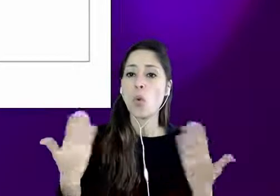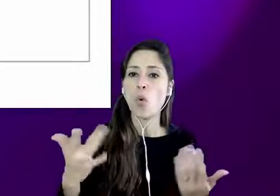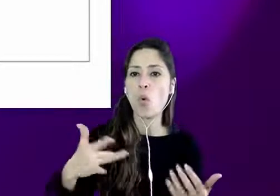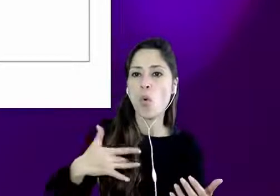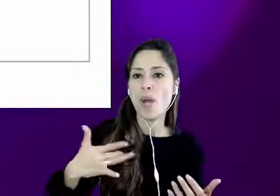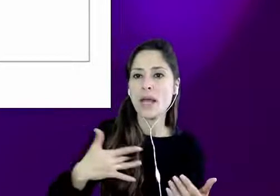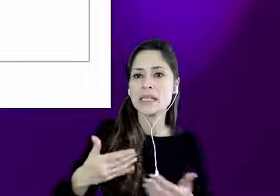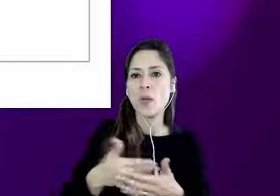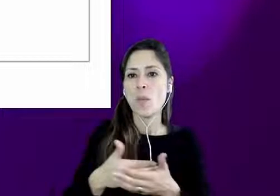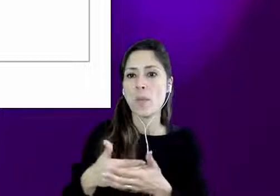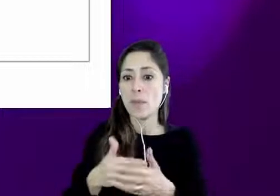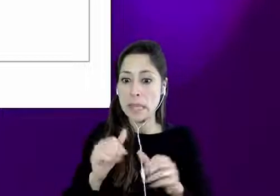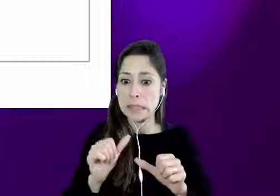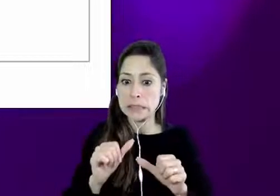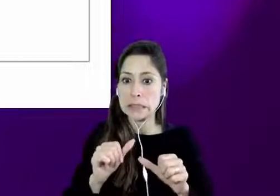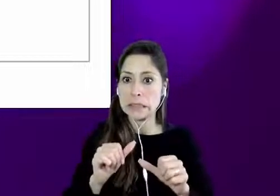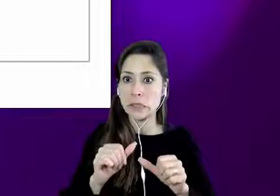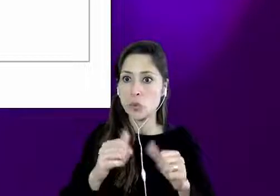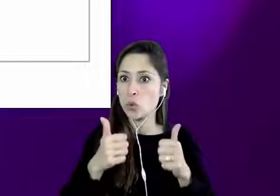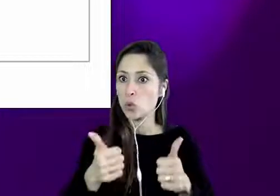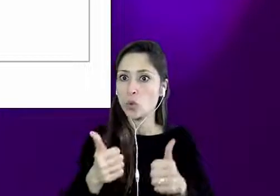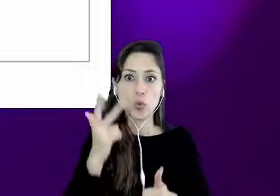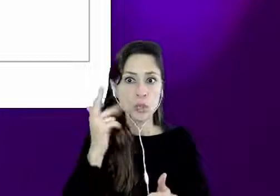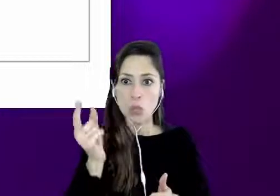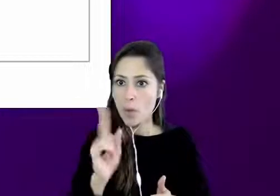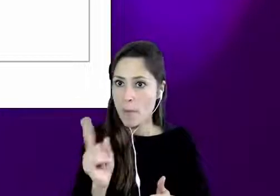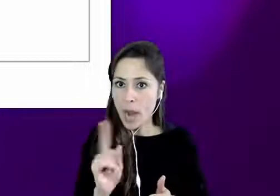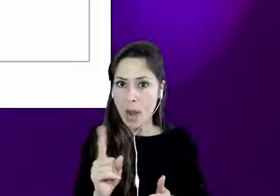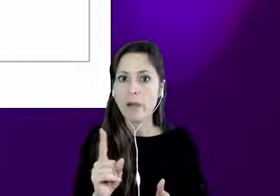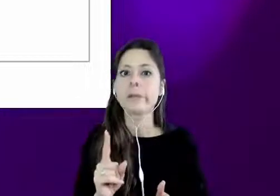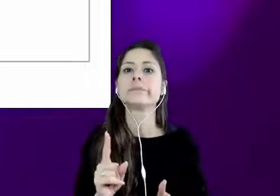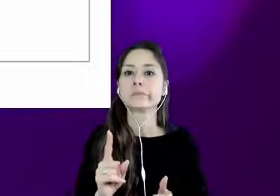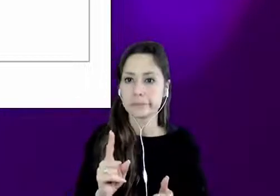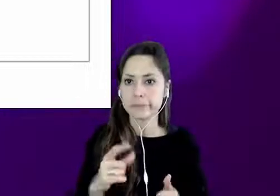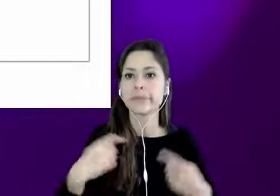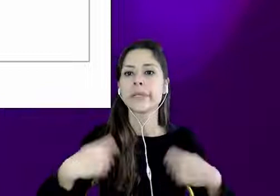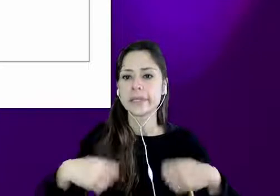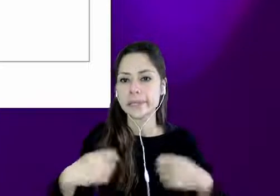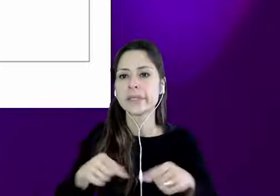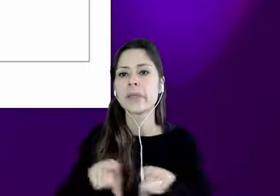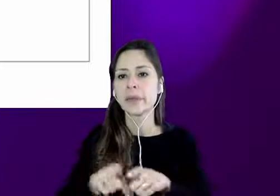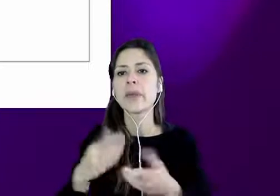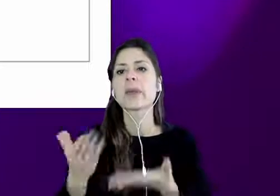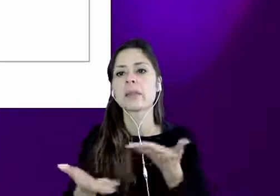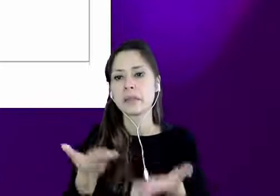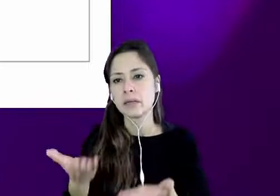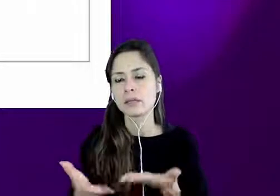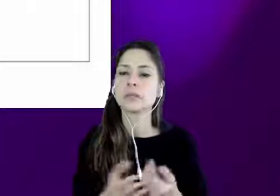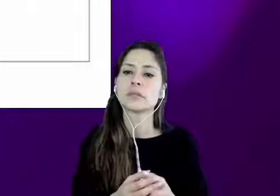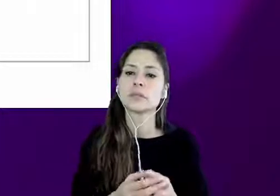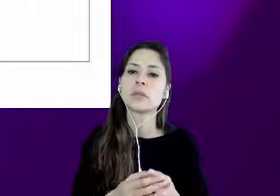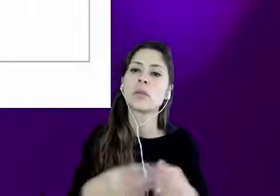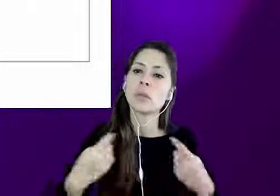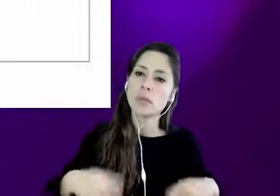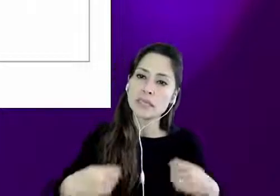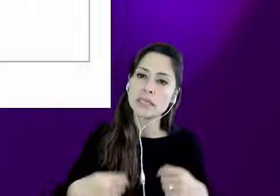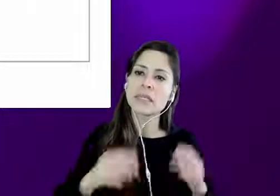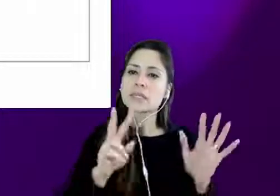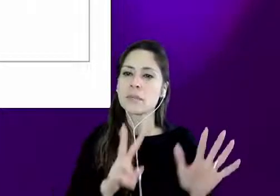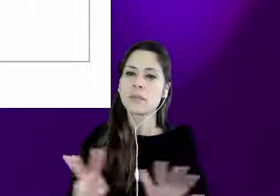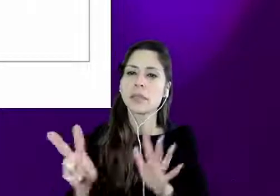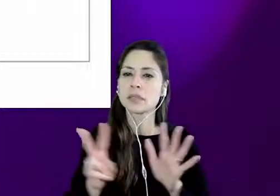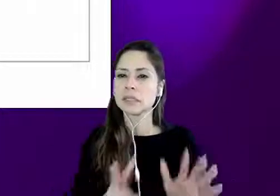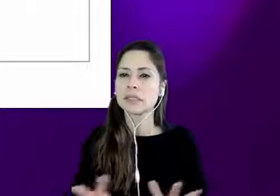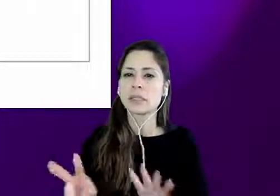exames forem negativos, é necessário orientar a medida mensal e semanal da pressão arterial, sinais de alarme, a busca